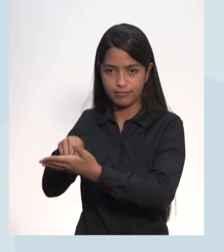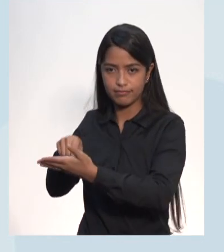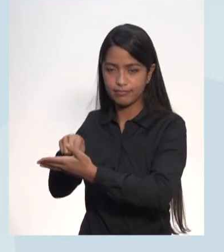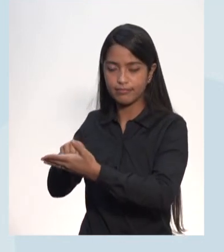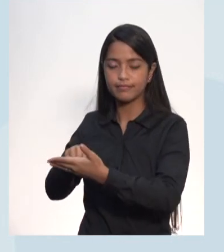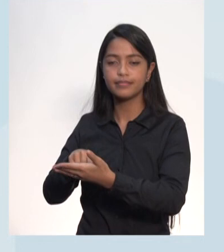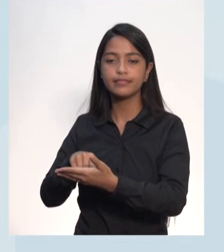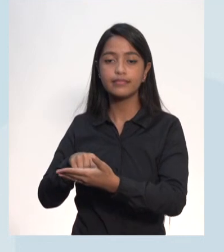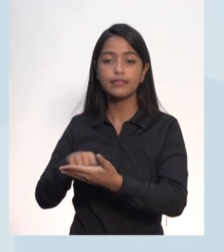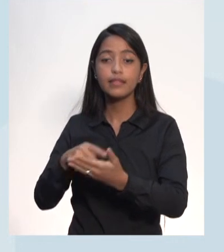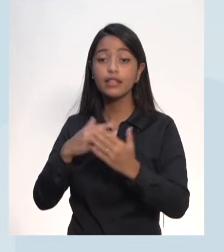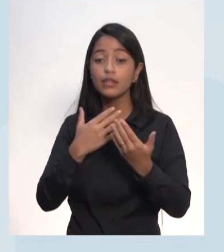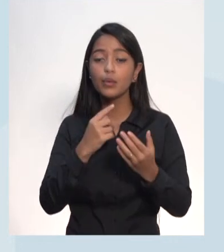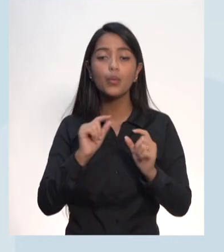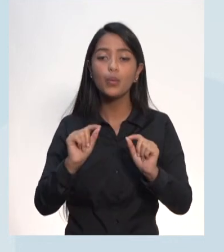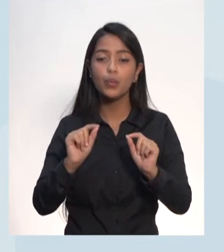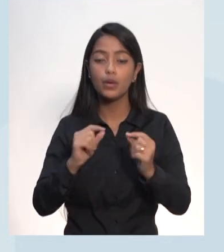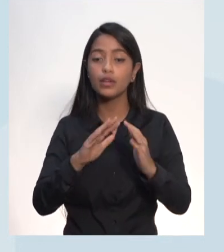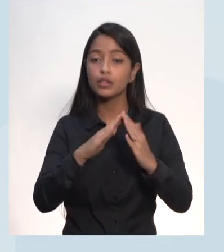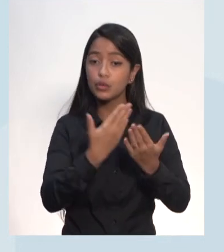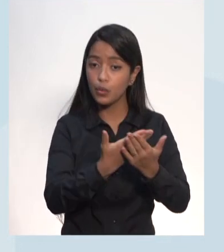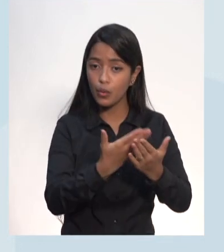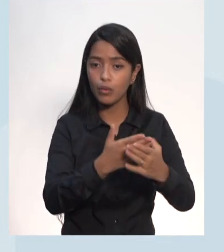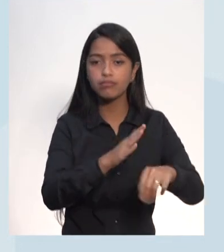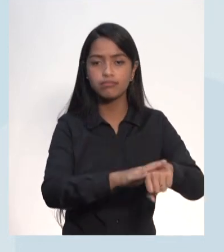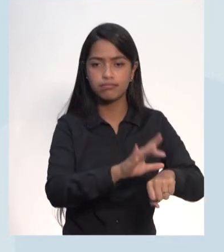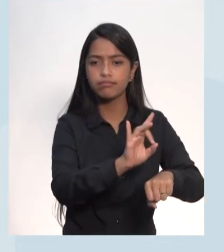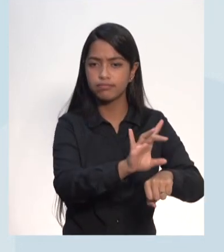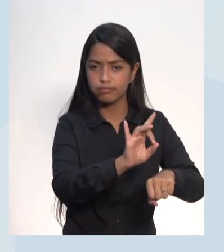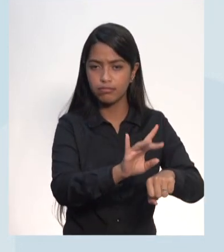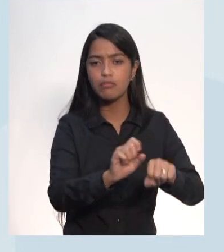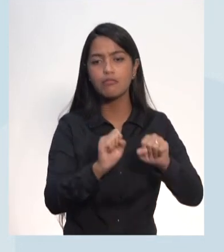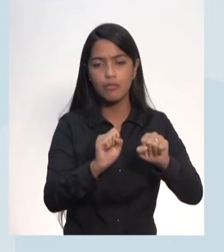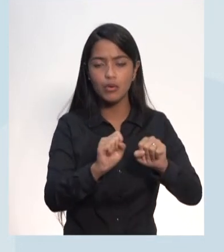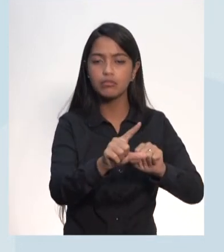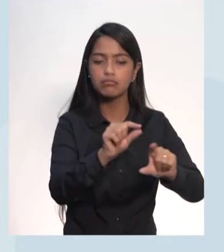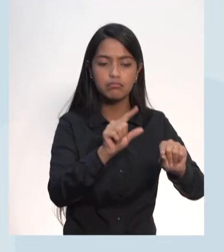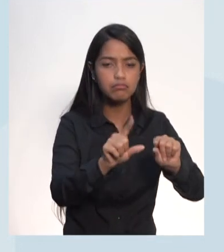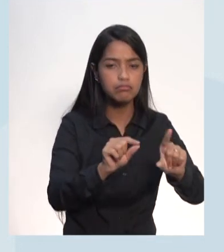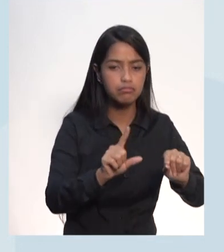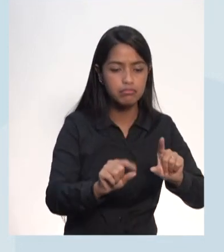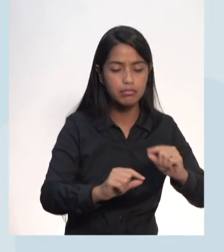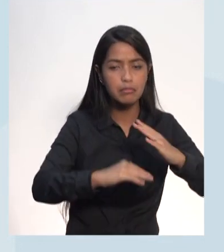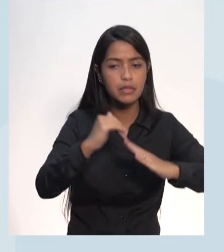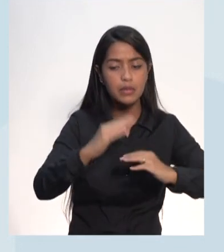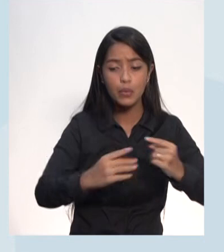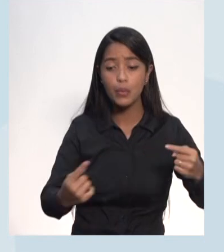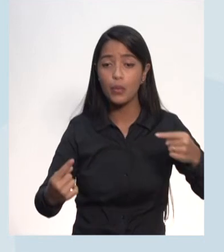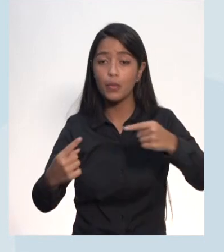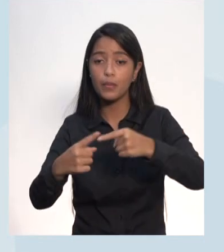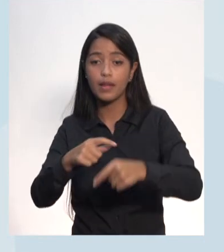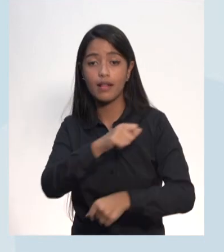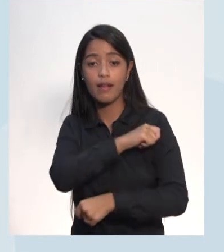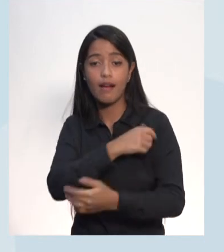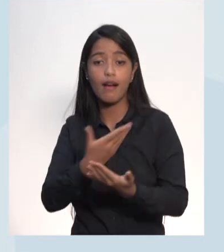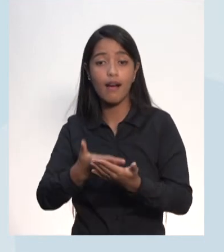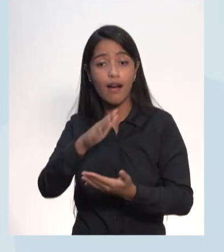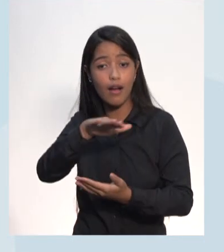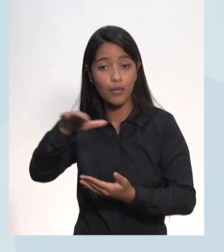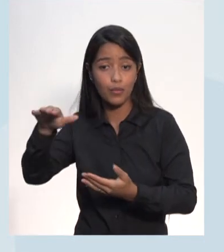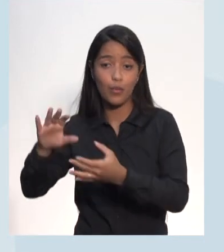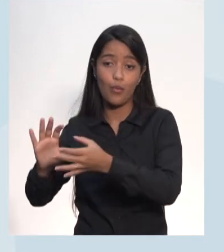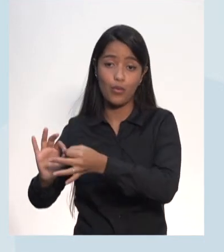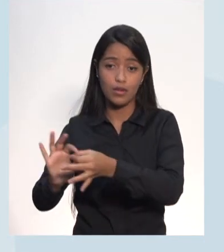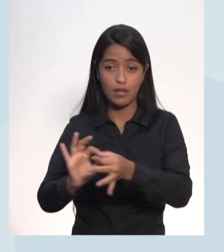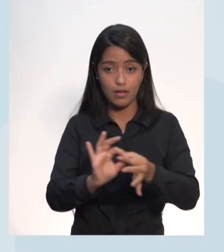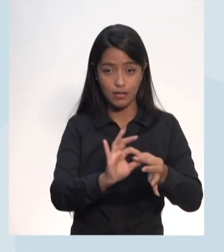escola ela tem autonomia para selecionar as habilidades mais adequadas à realidade dos alunos, dentro de um contexto, de